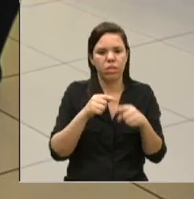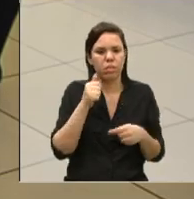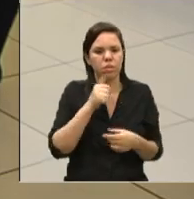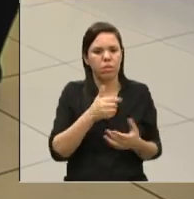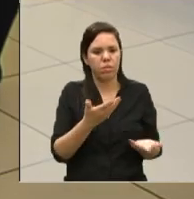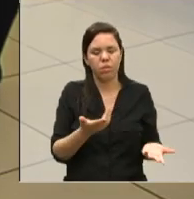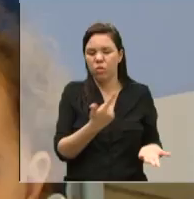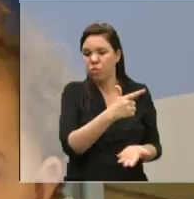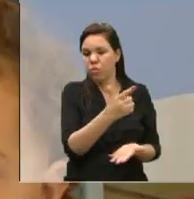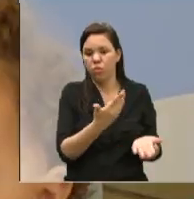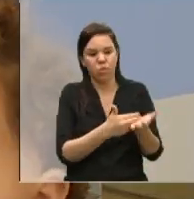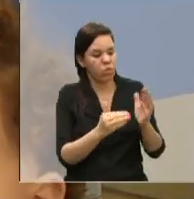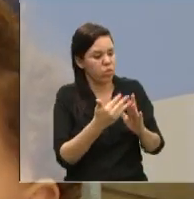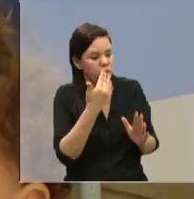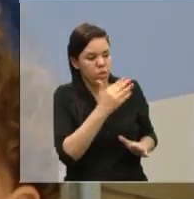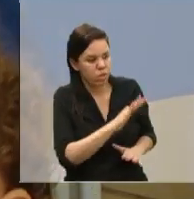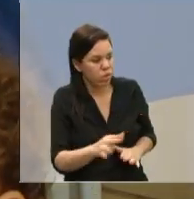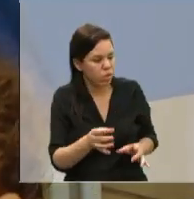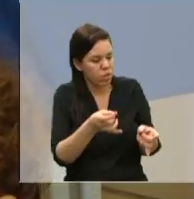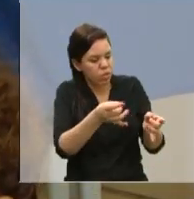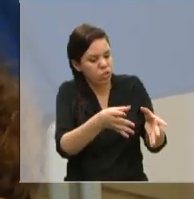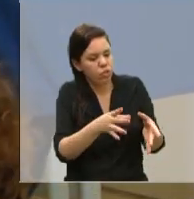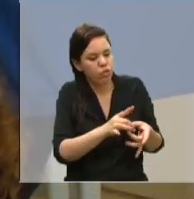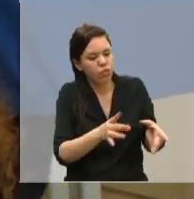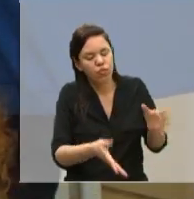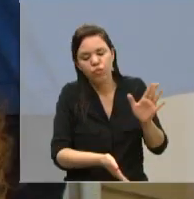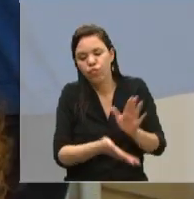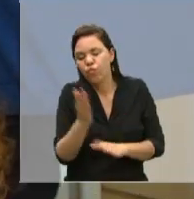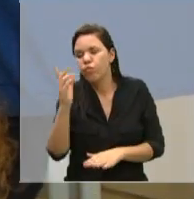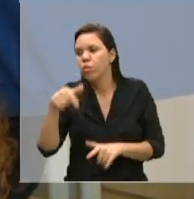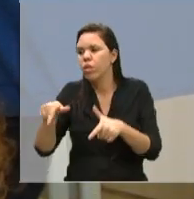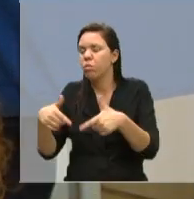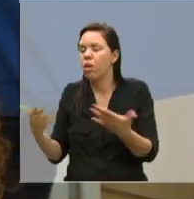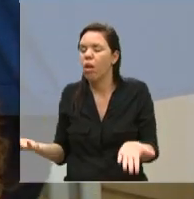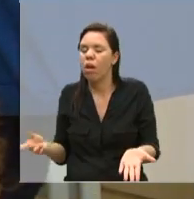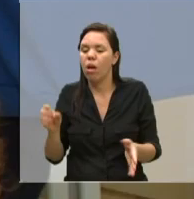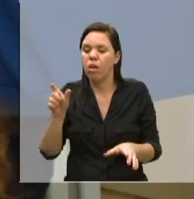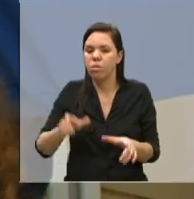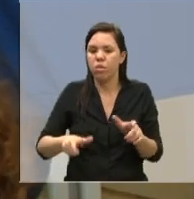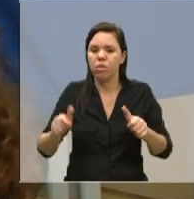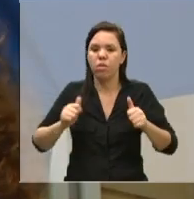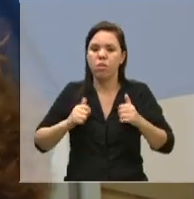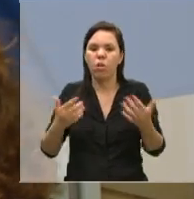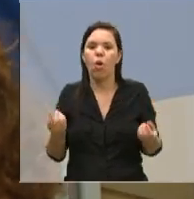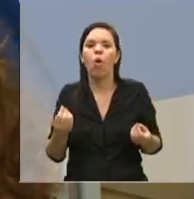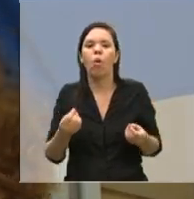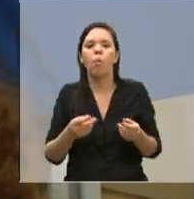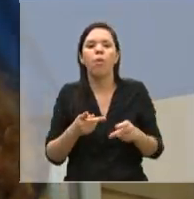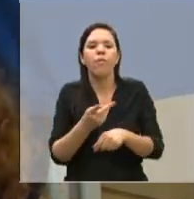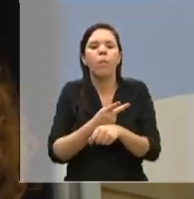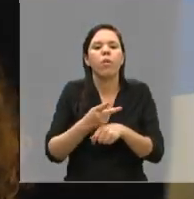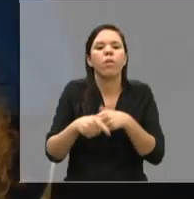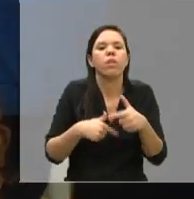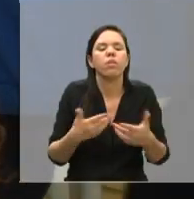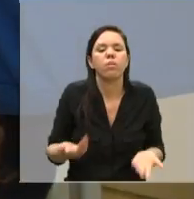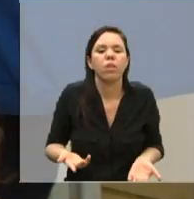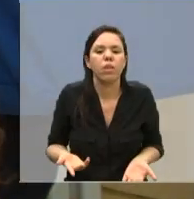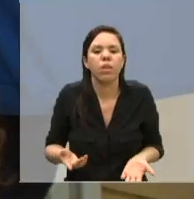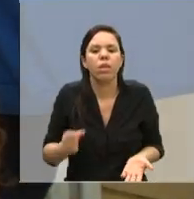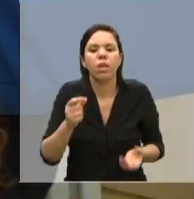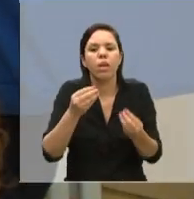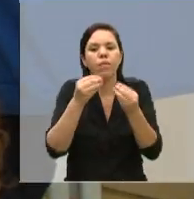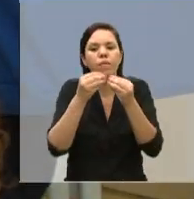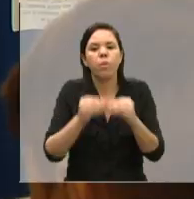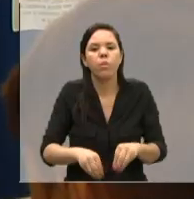mulheres que não têm creche para deixar os seus filhos numa situação de desemprego. Qual vão ser as primeiras